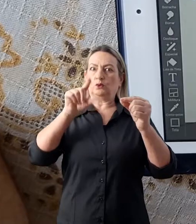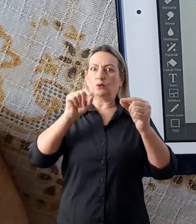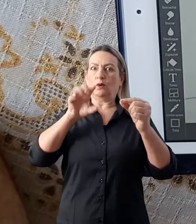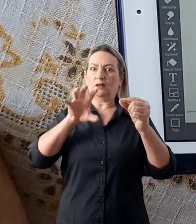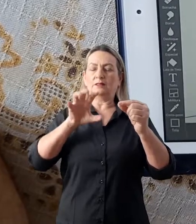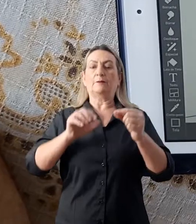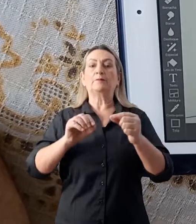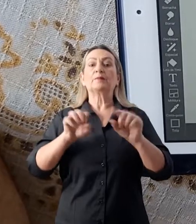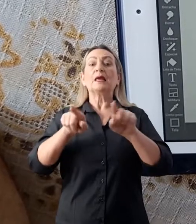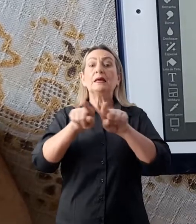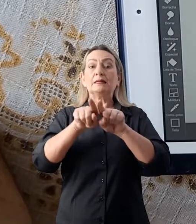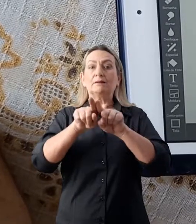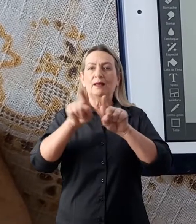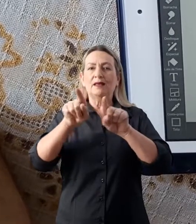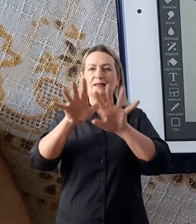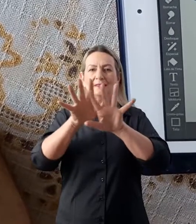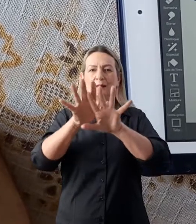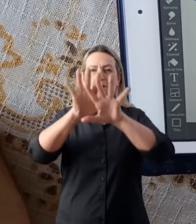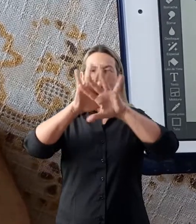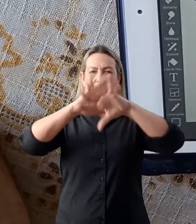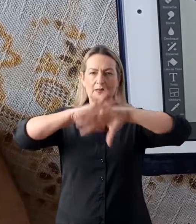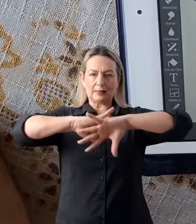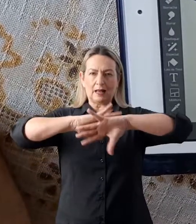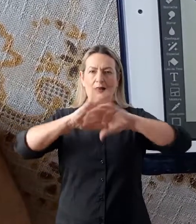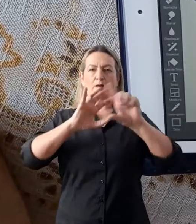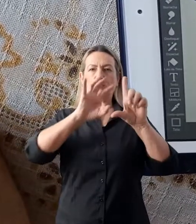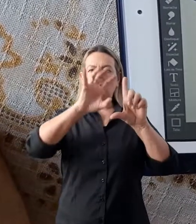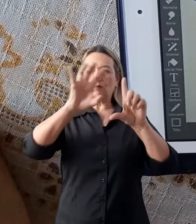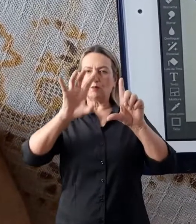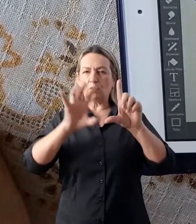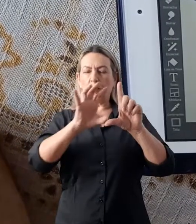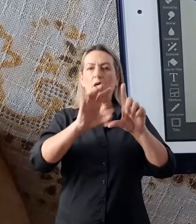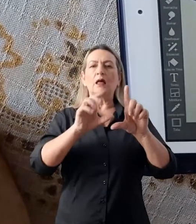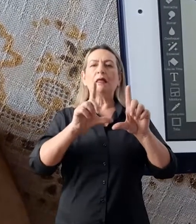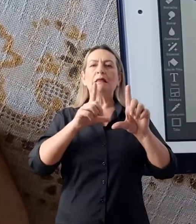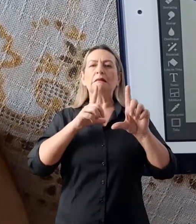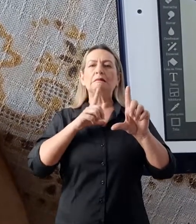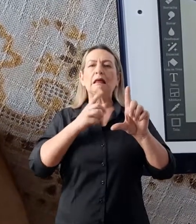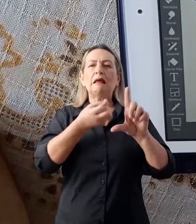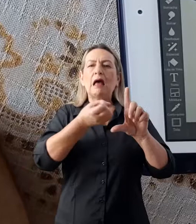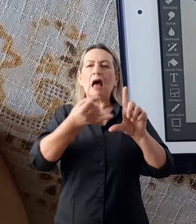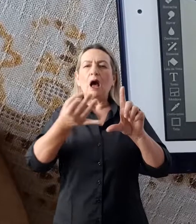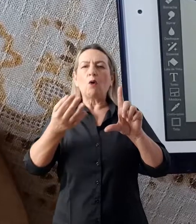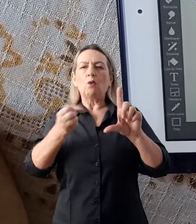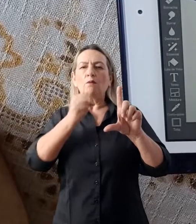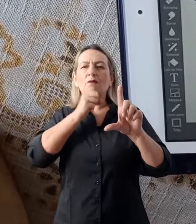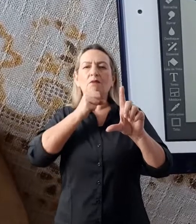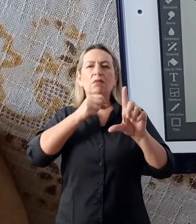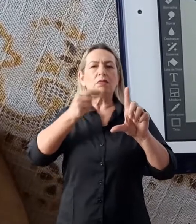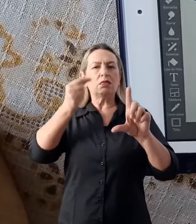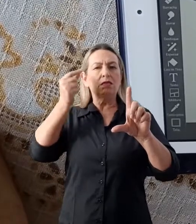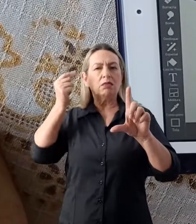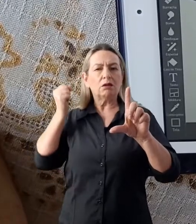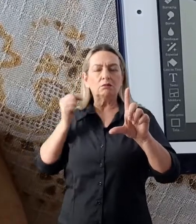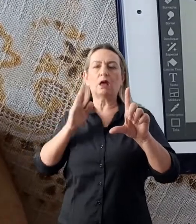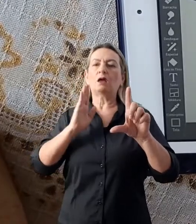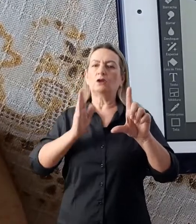E as estruturas de mandalas, elas têm algumas estruturas clássicas que eu vou colocar aqui para